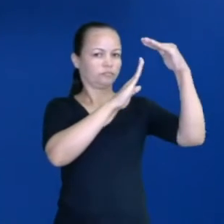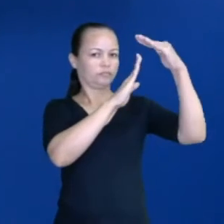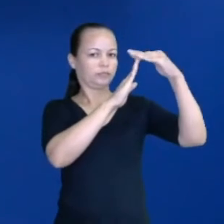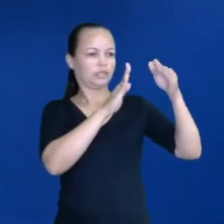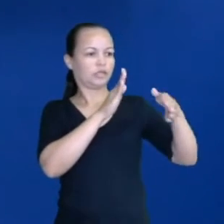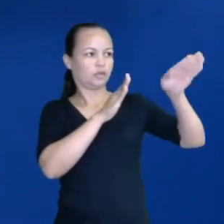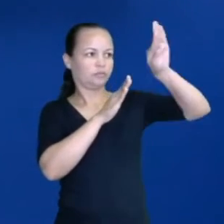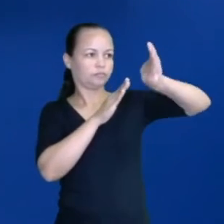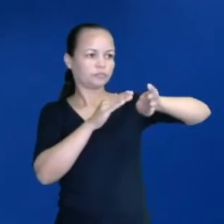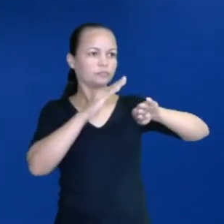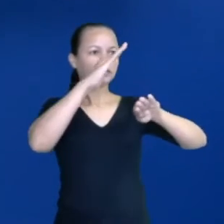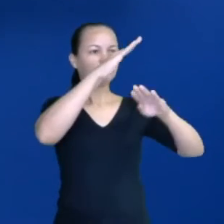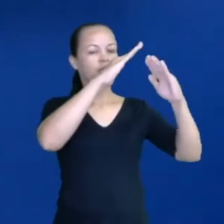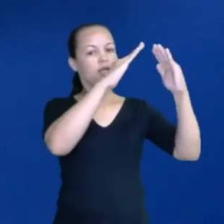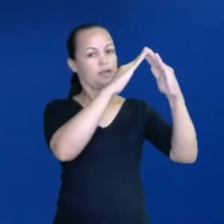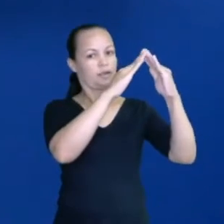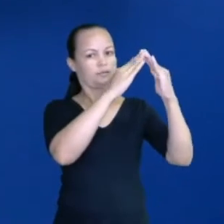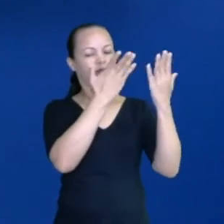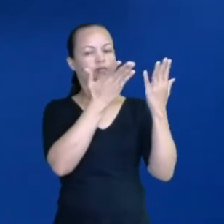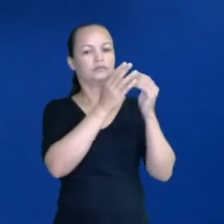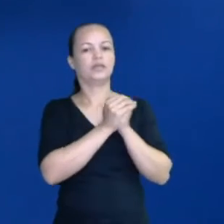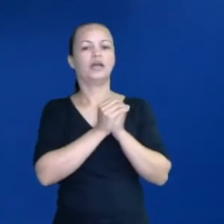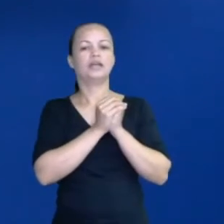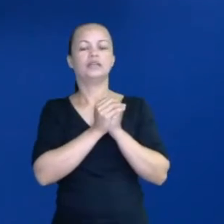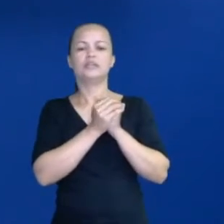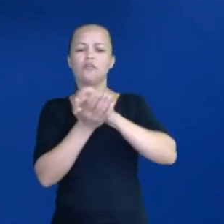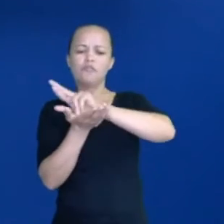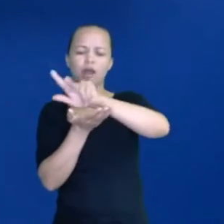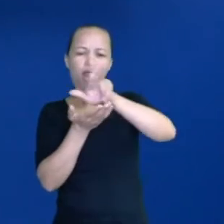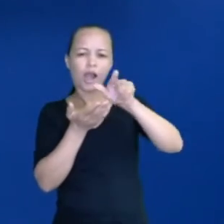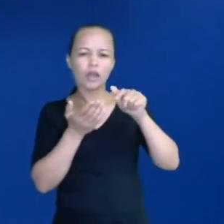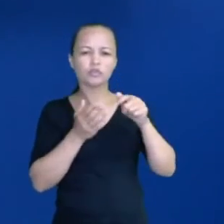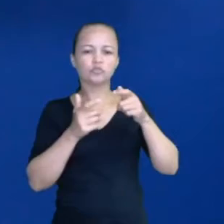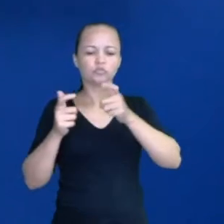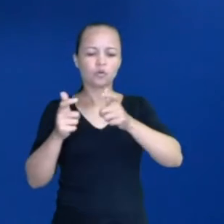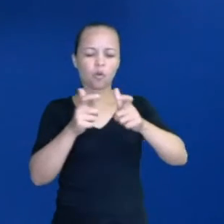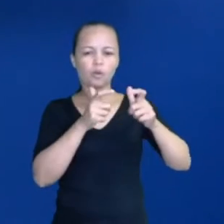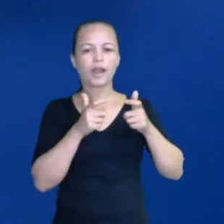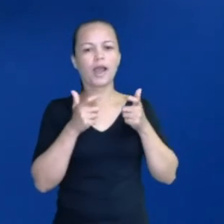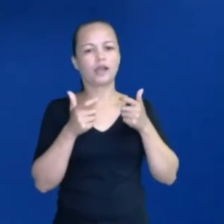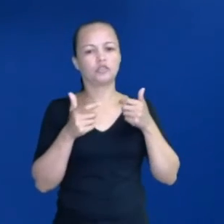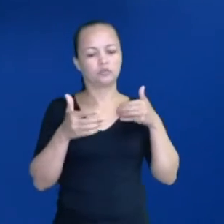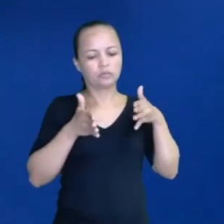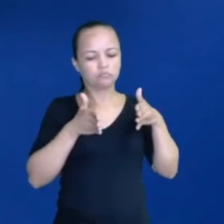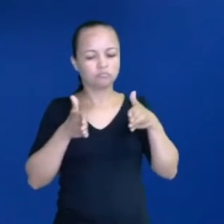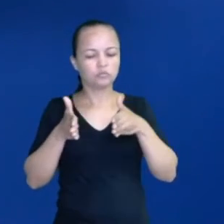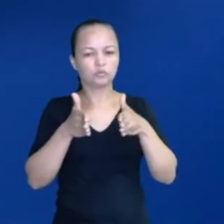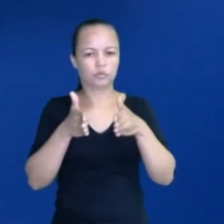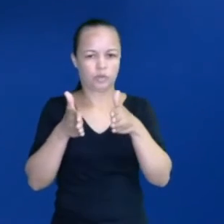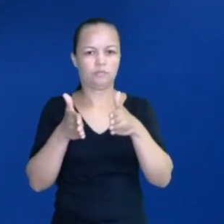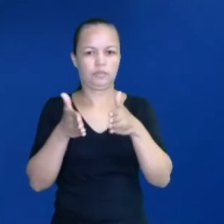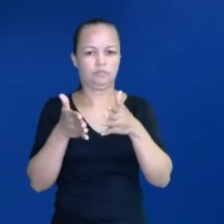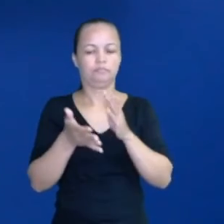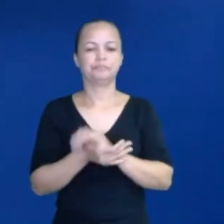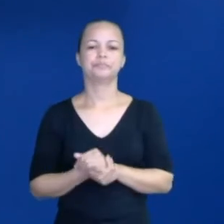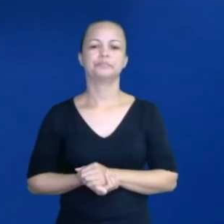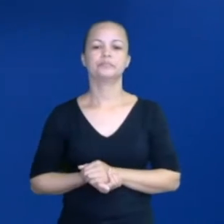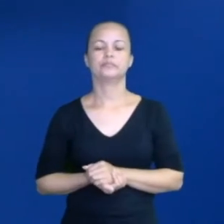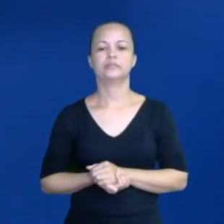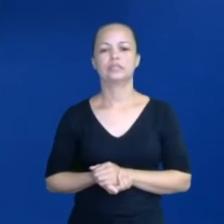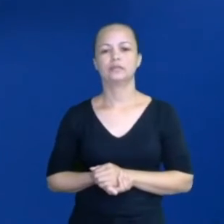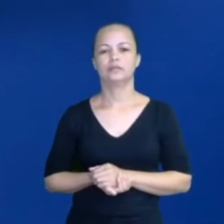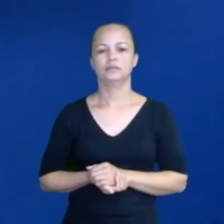amarela. Então, eu tive vários pontos a ser considerados no meu trajeto. Não é verdade? Então, ó, vê